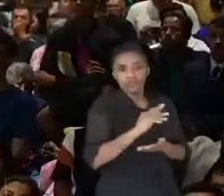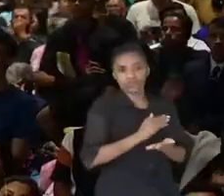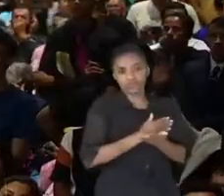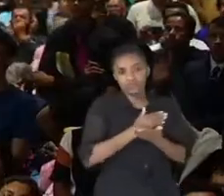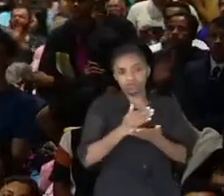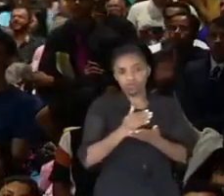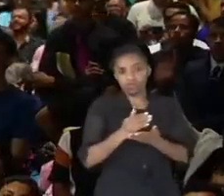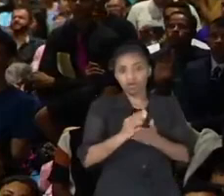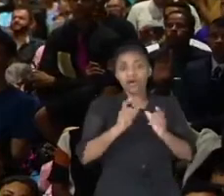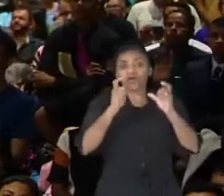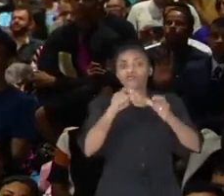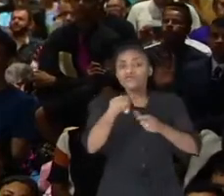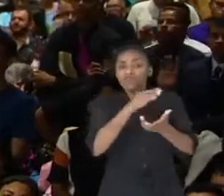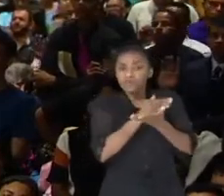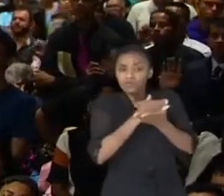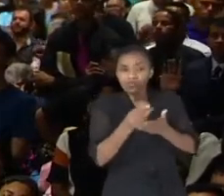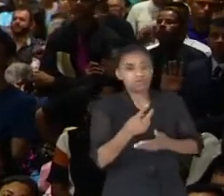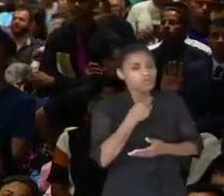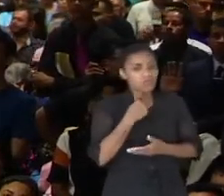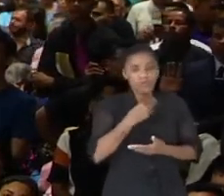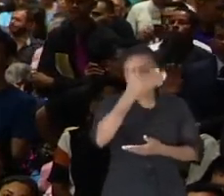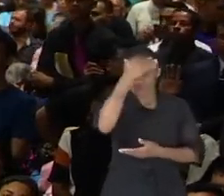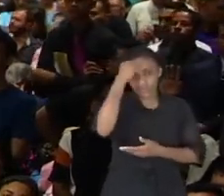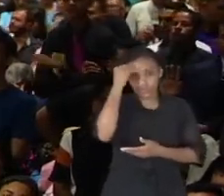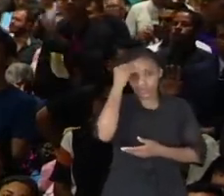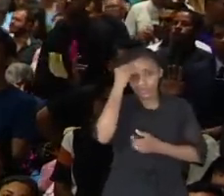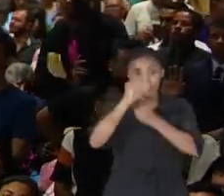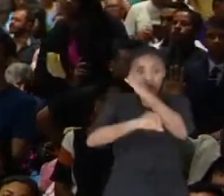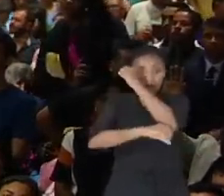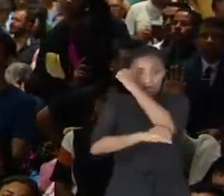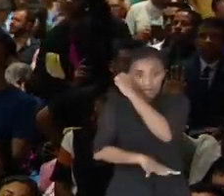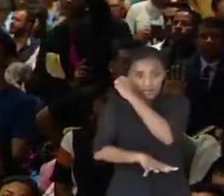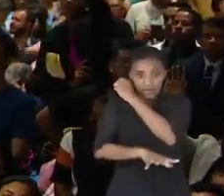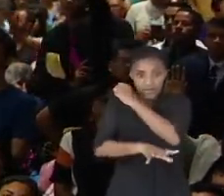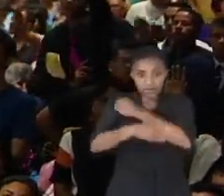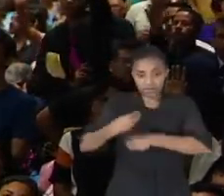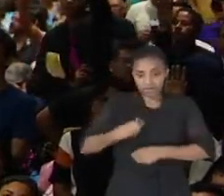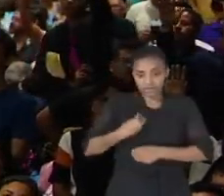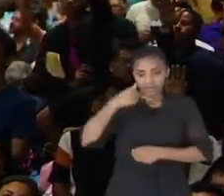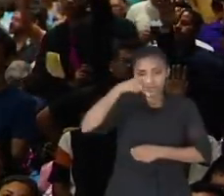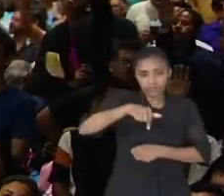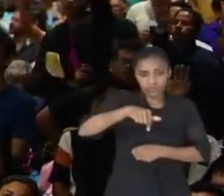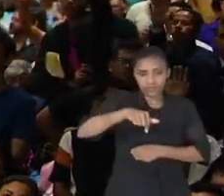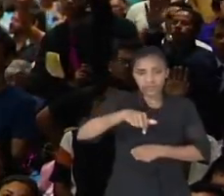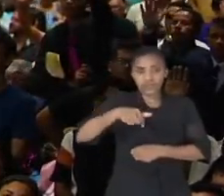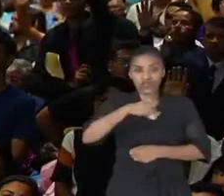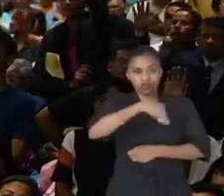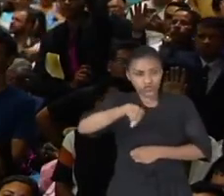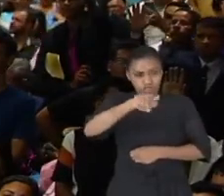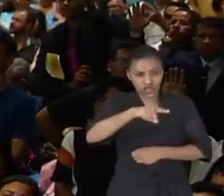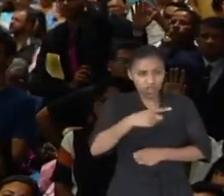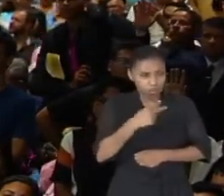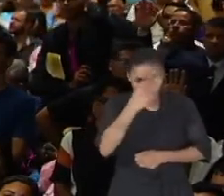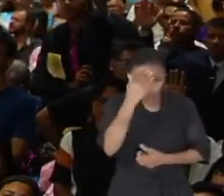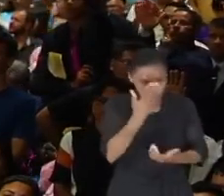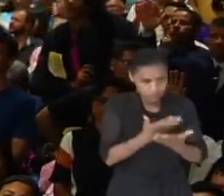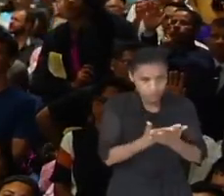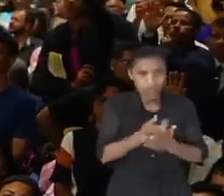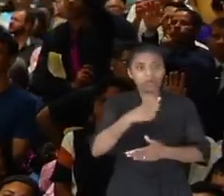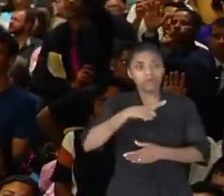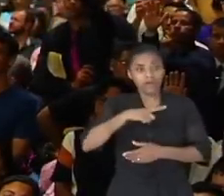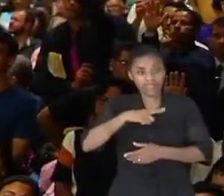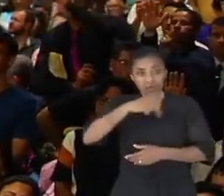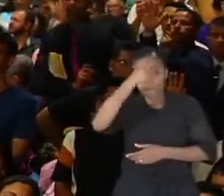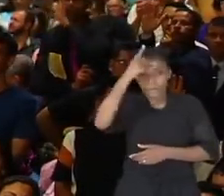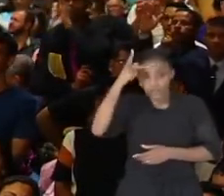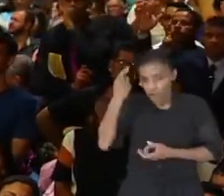pode esquecer as suas raízes. As raízes desses pentecostais que estão aqui me ouvindo, você pode não acreditar, mas tem um canela de fogo do